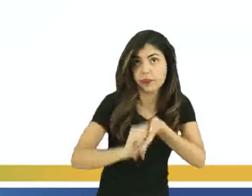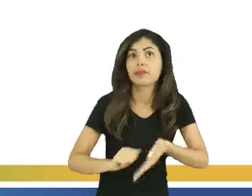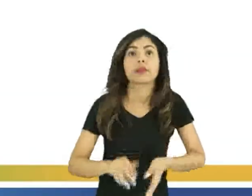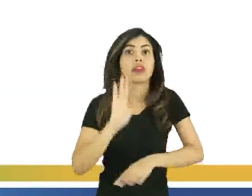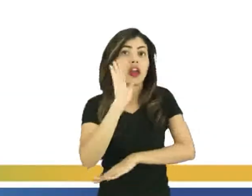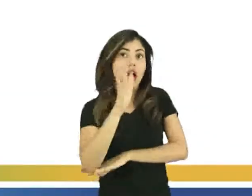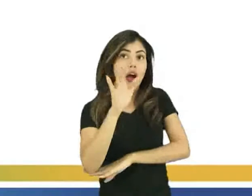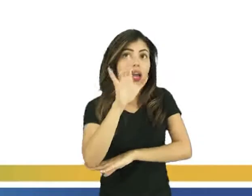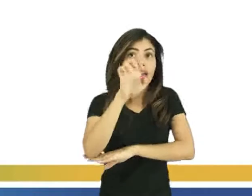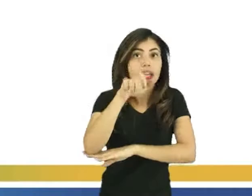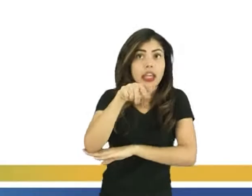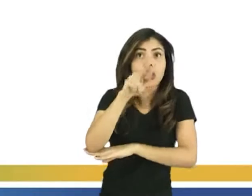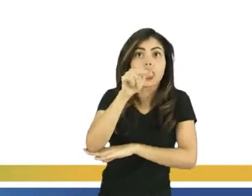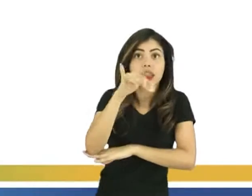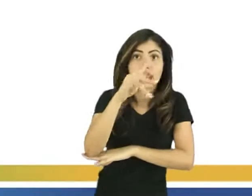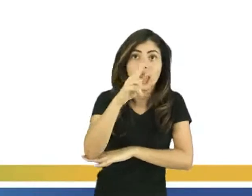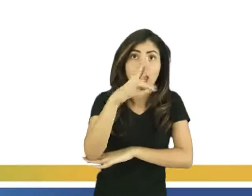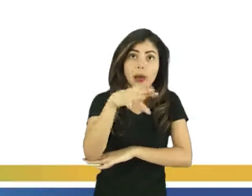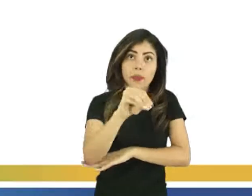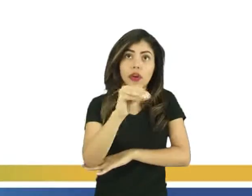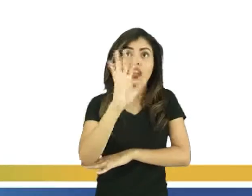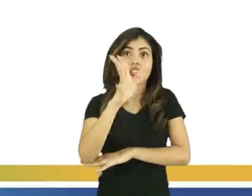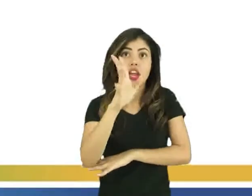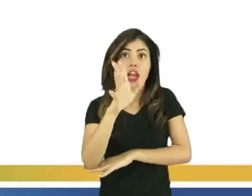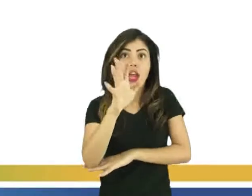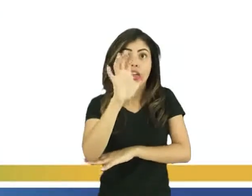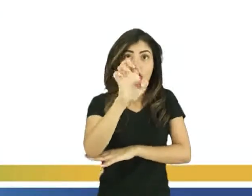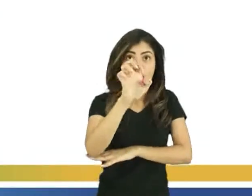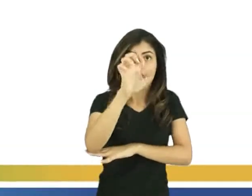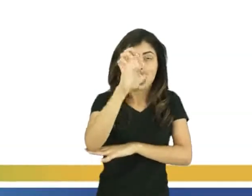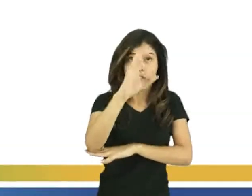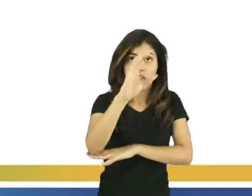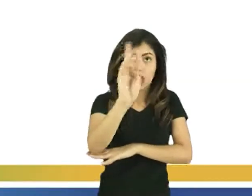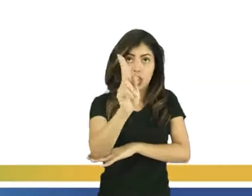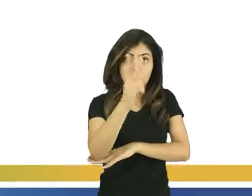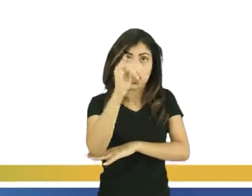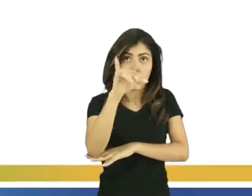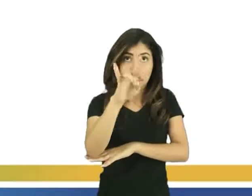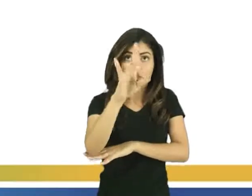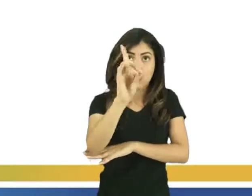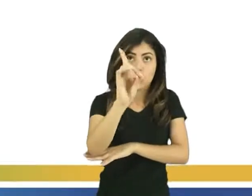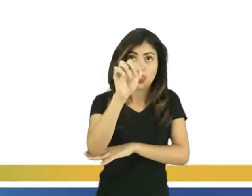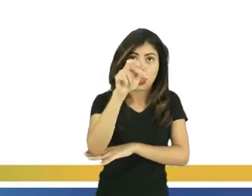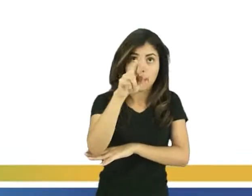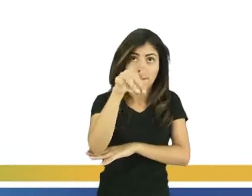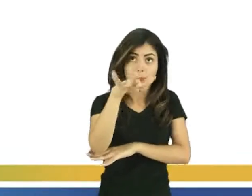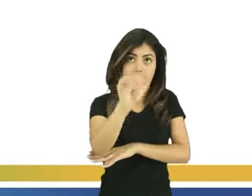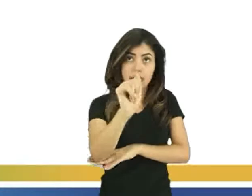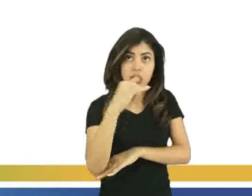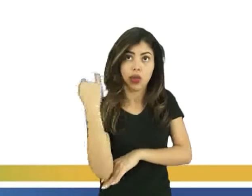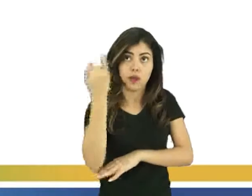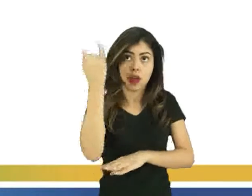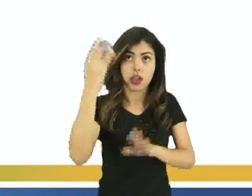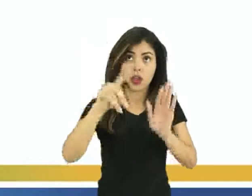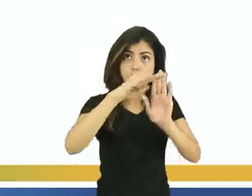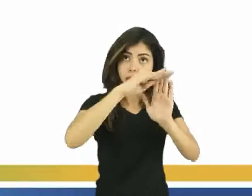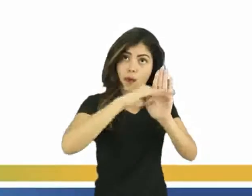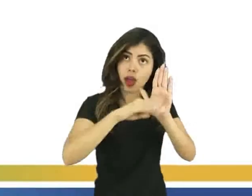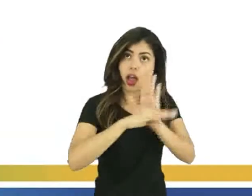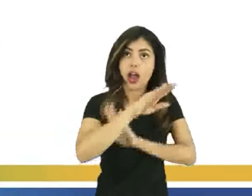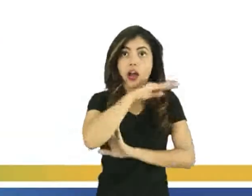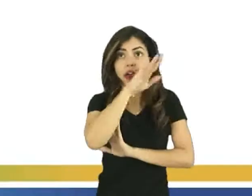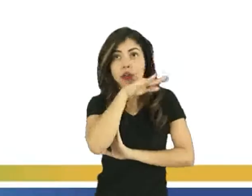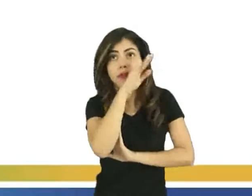os equinodermos pertencem ao filo chamado de Equinodermata, tá? São compostos de animais exclusivamente marinhos, como